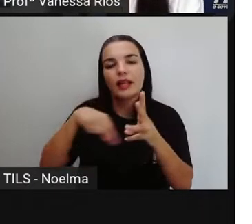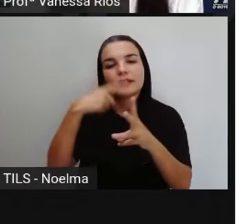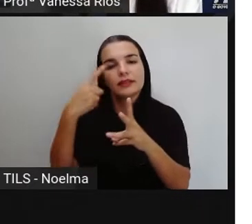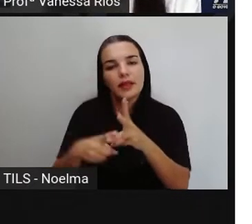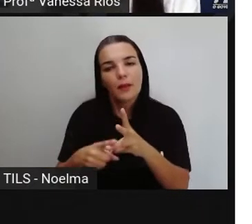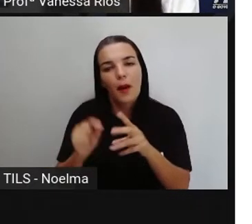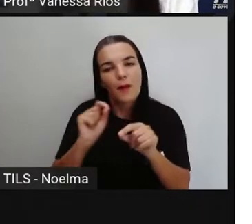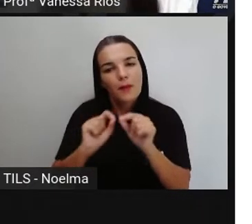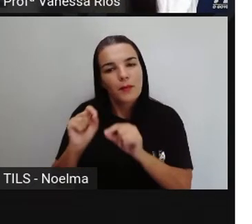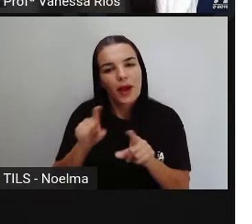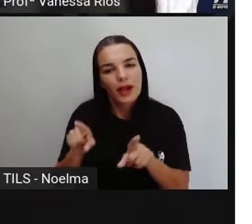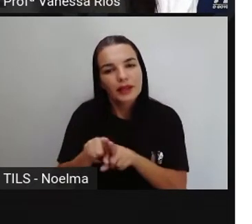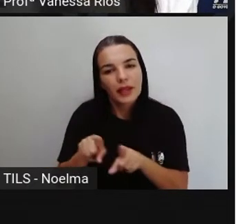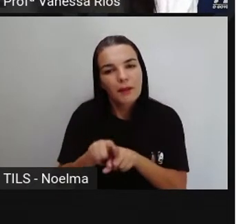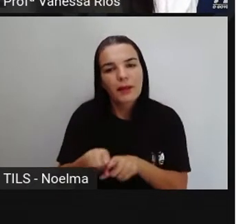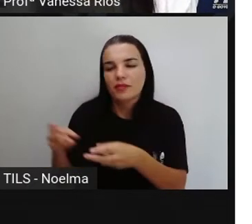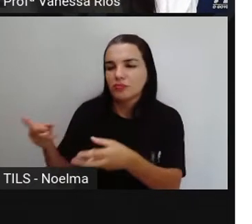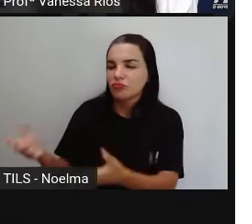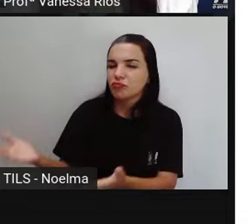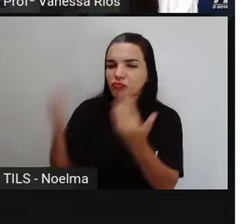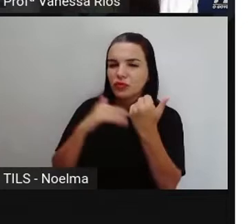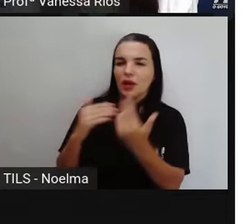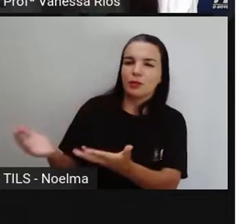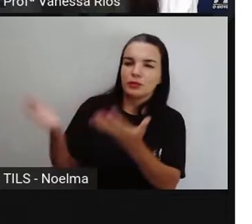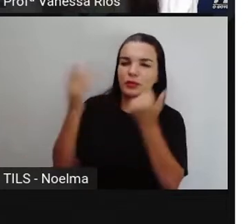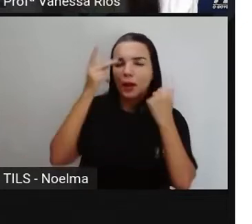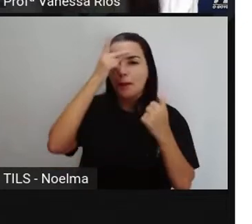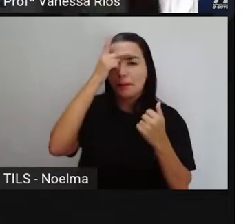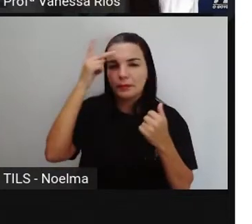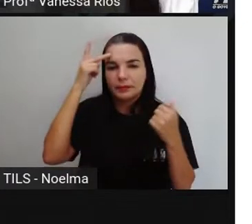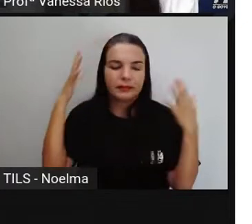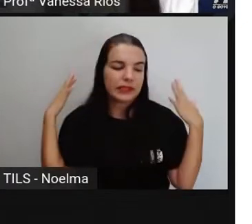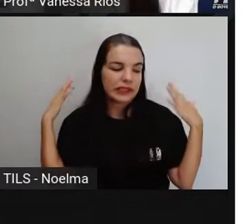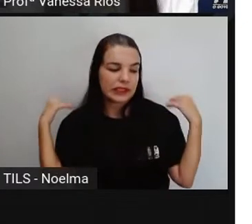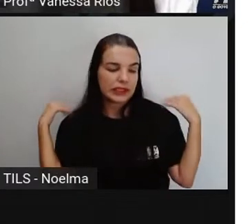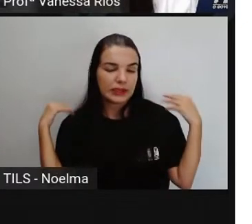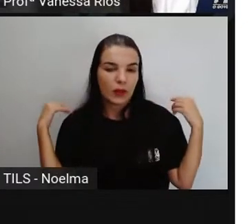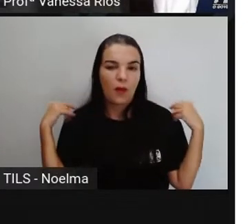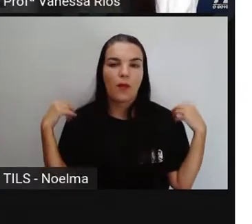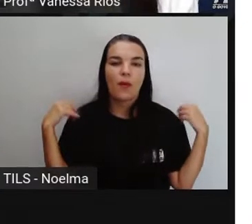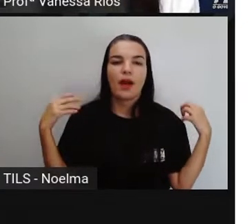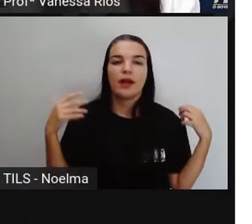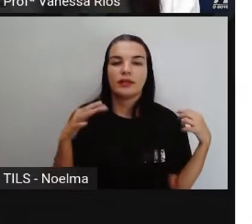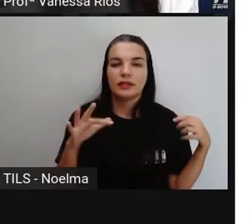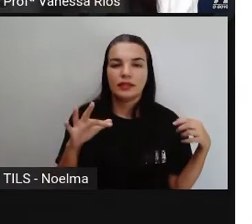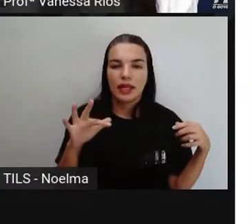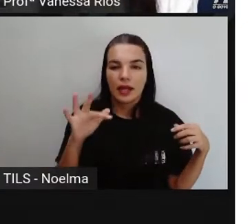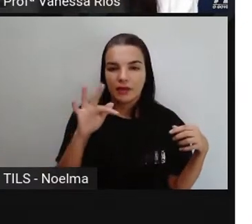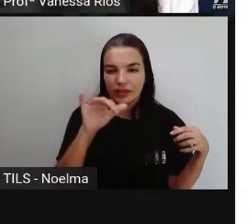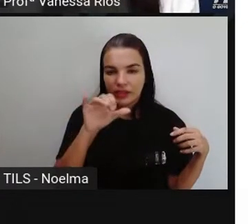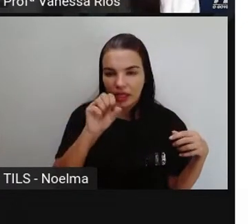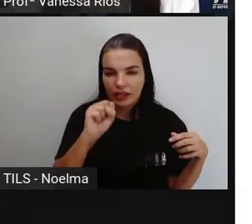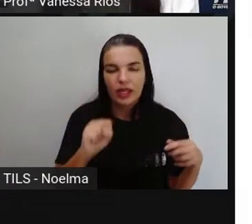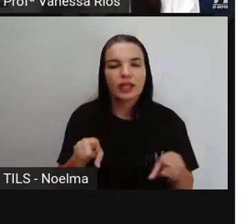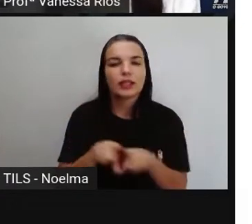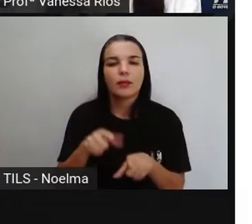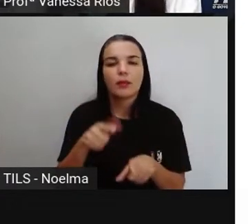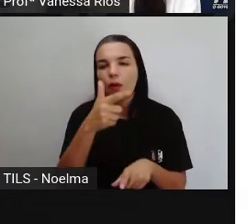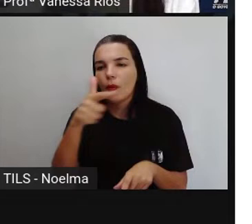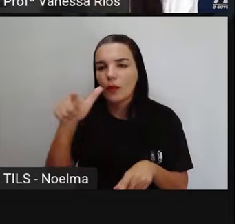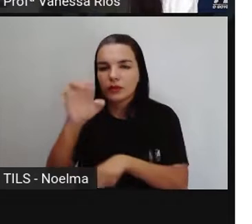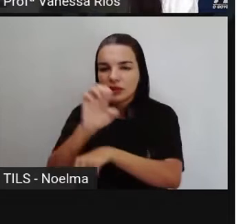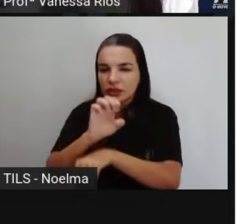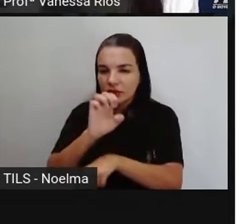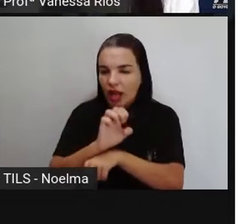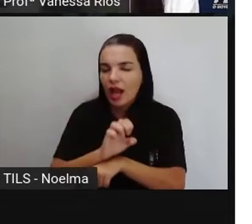também atrai aí turistas, também atrai pessoas que não são só de Feira de Santana, né? Mas de outros estados do